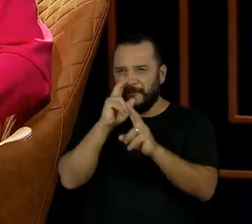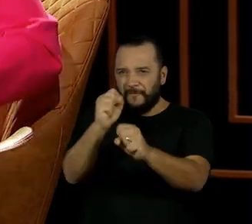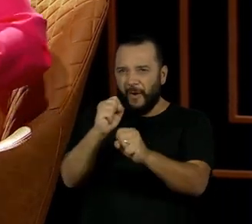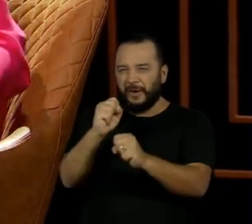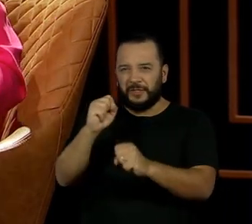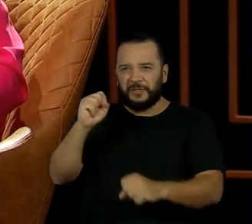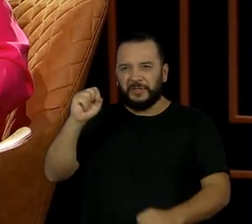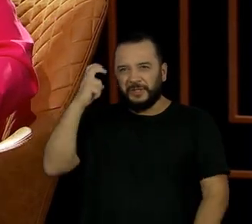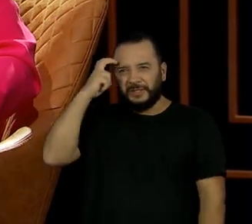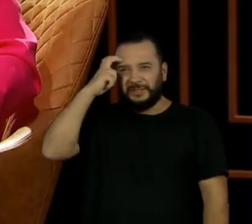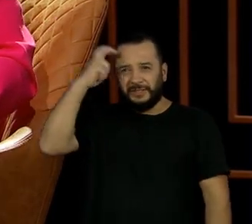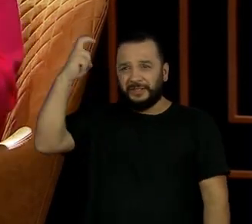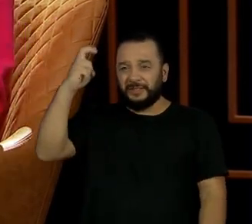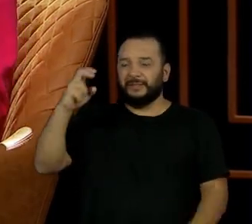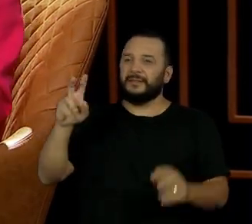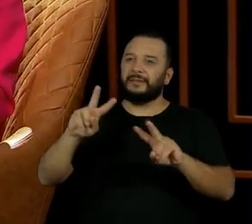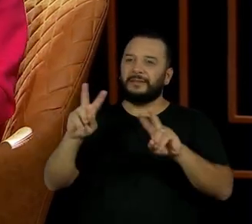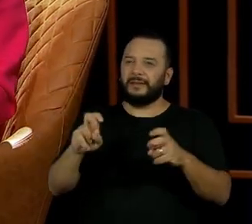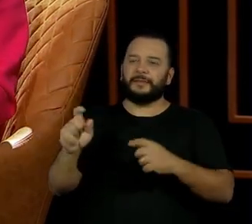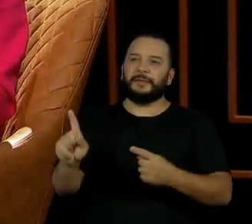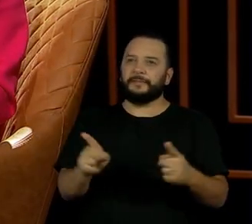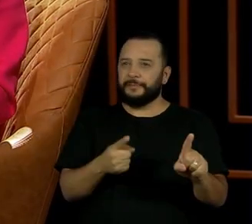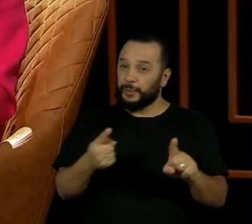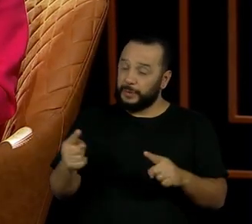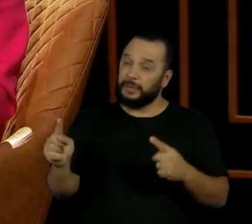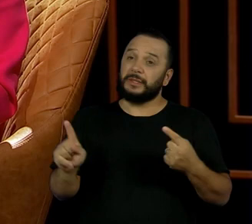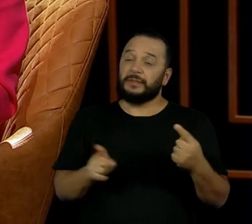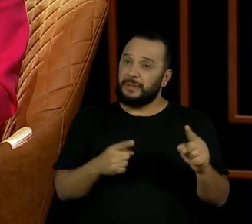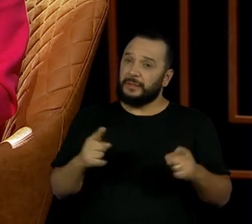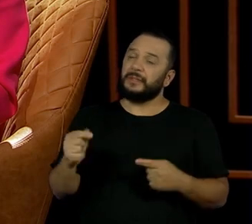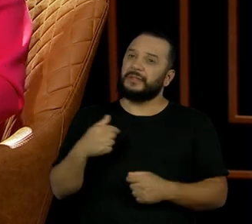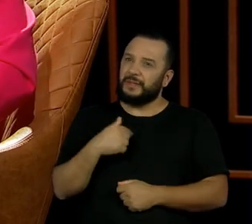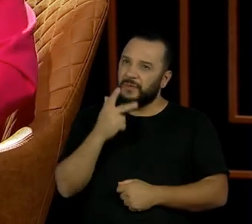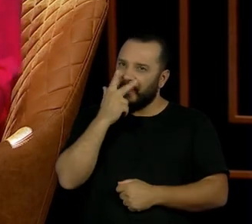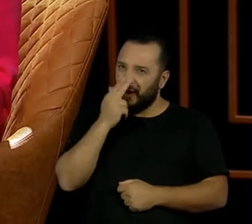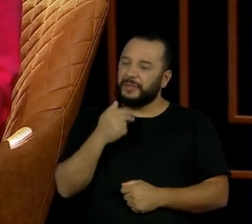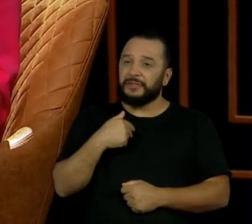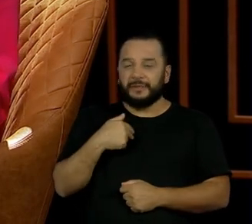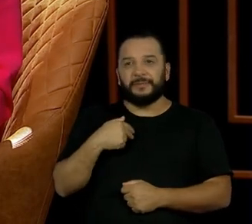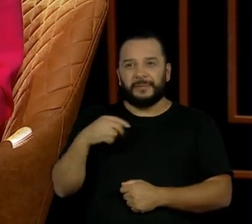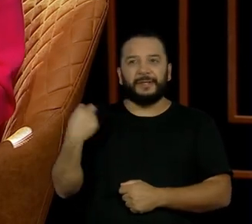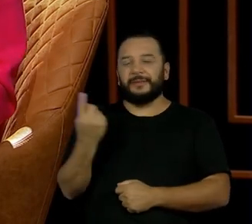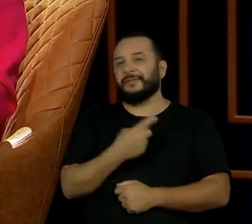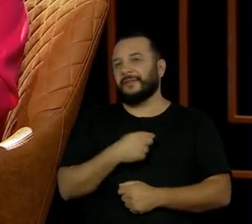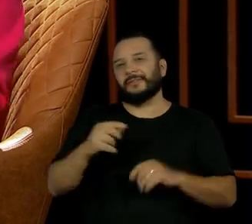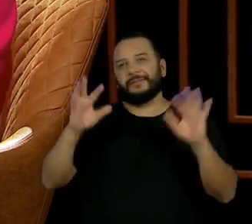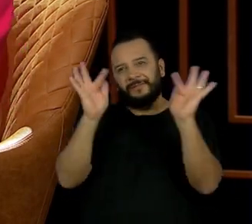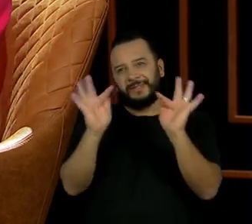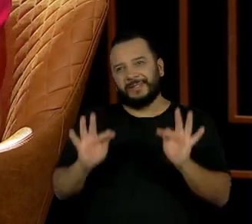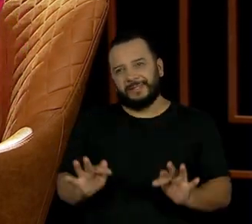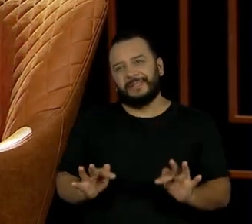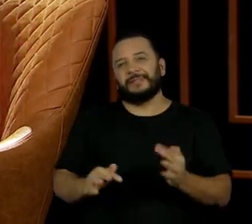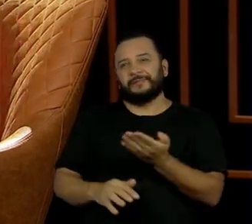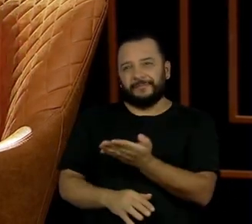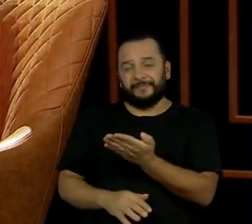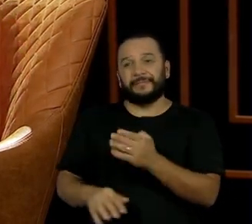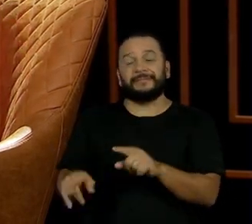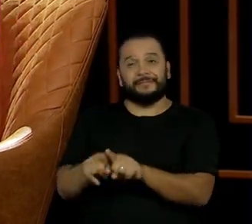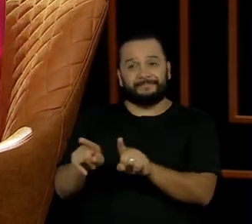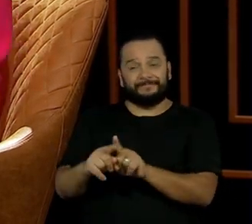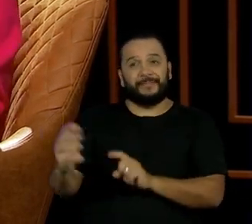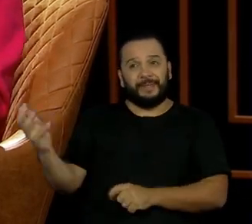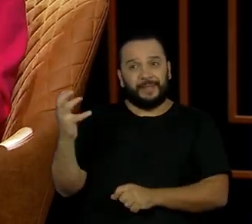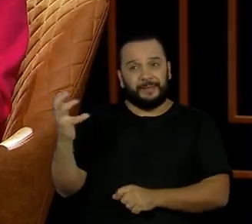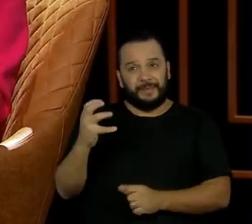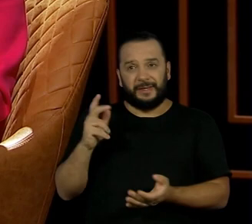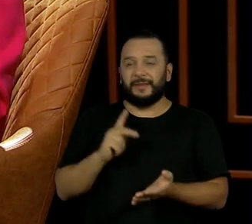a música Eu acho que é algo assim realmente para a gente Celebrar e para inspirar né